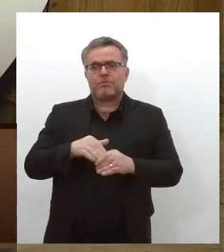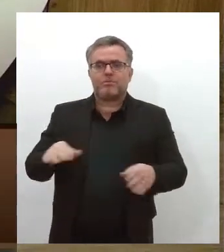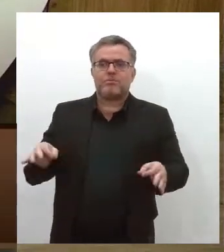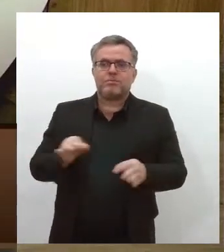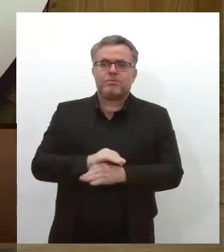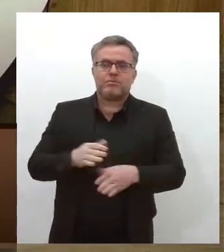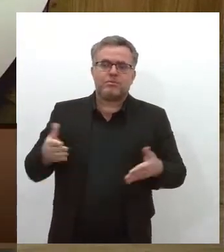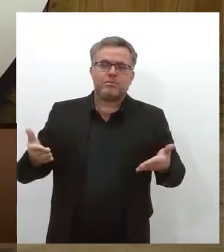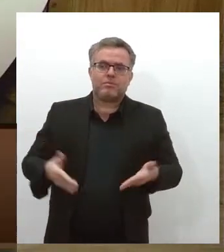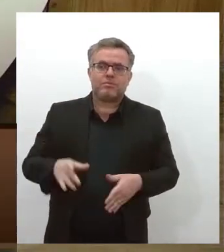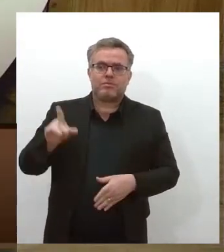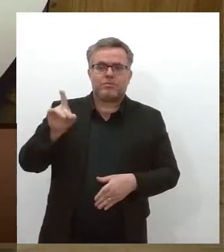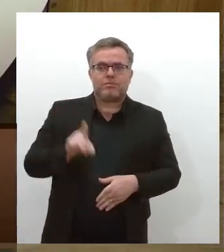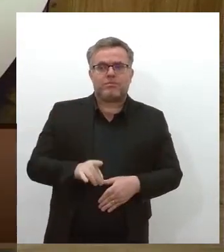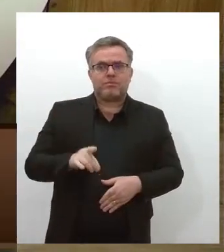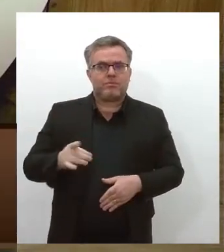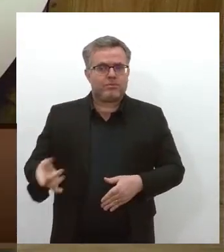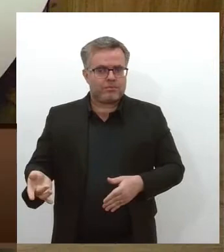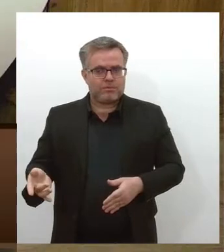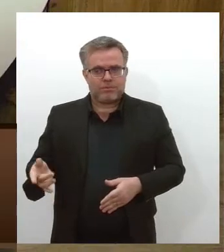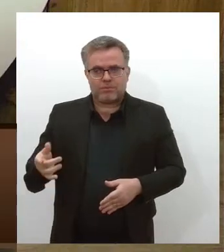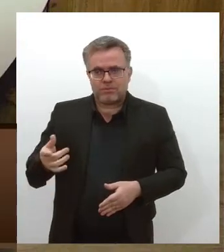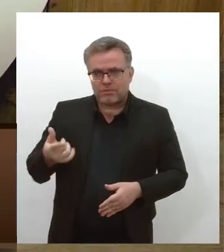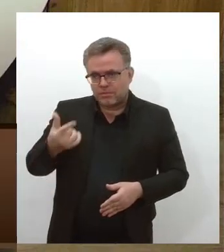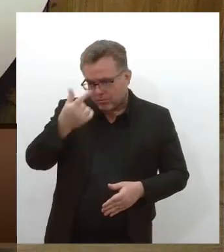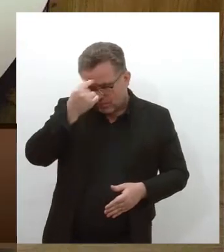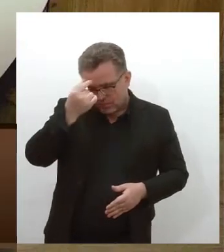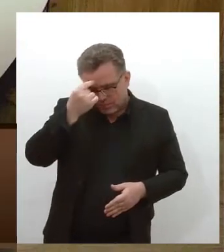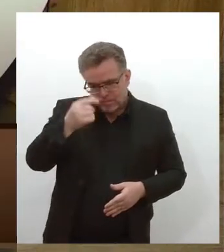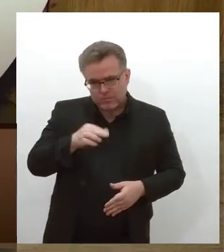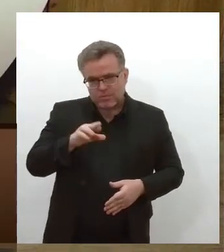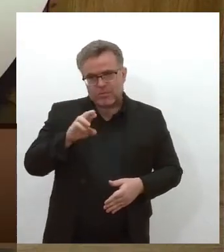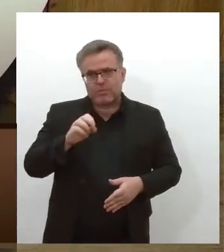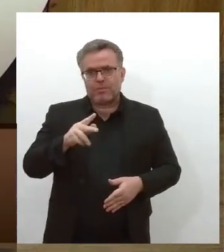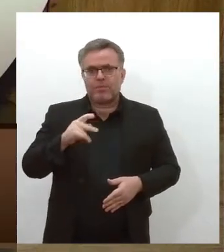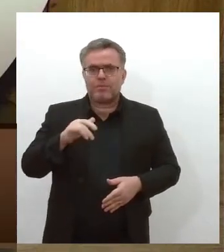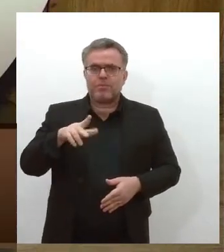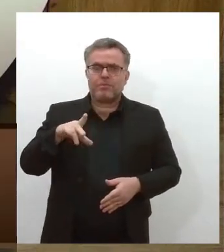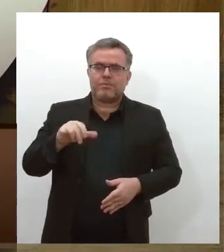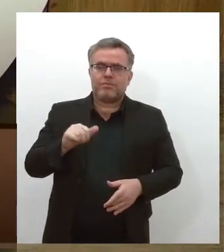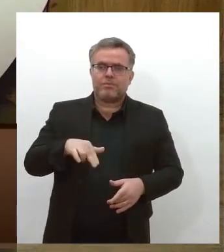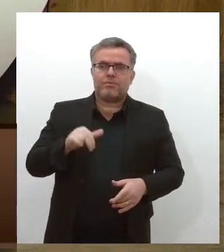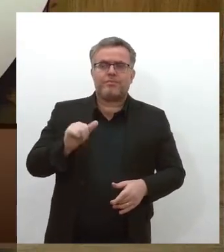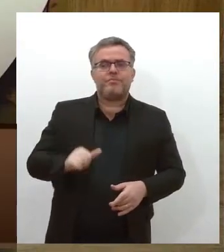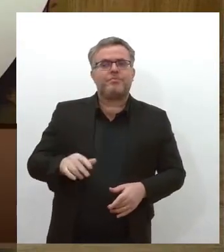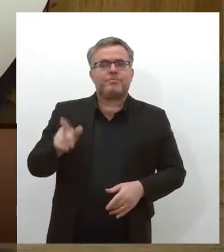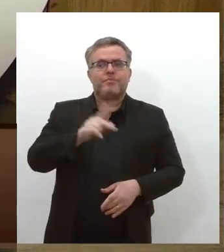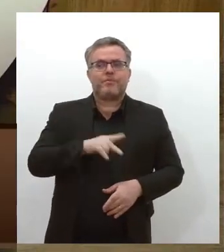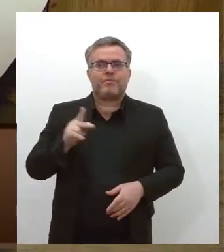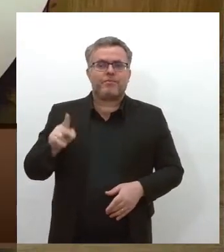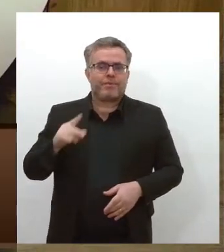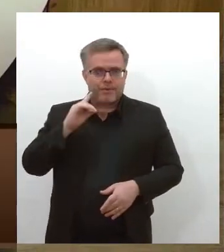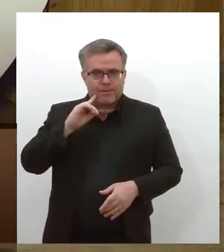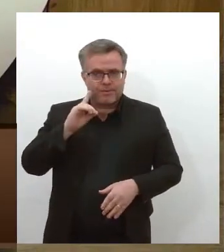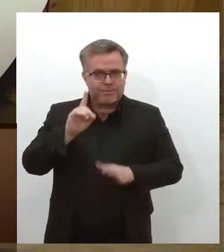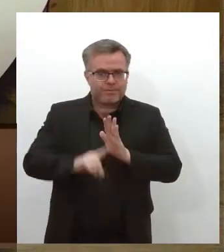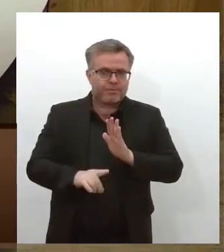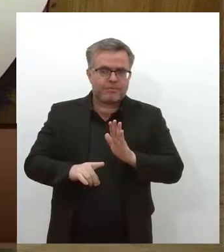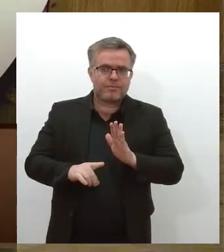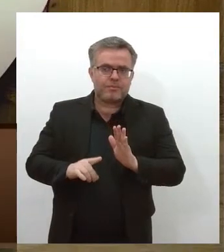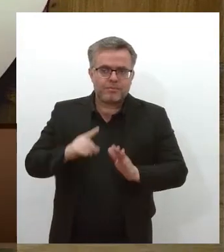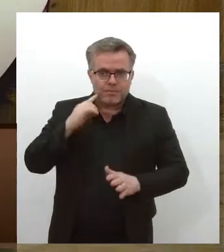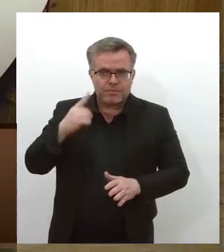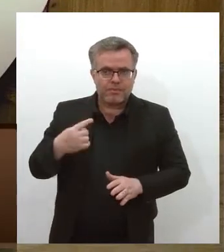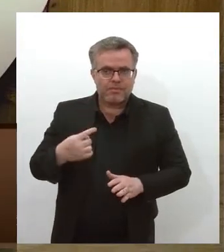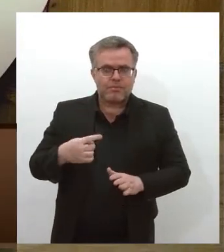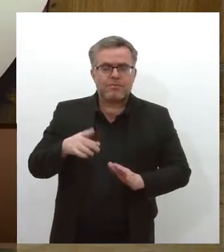da Faculdade Republicana. Doutor Valdir também é professor de Direito Eleitoral, Direito Constitucional, Partidos